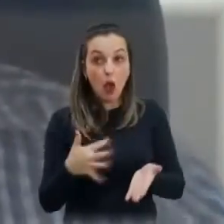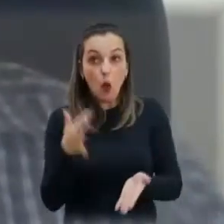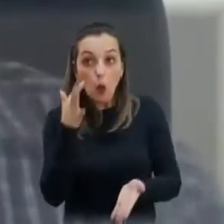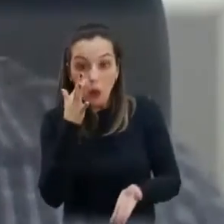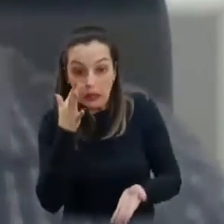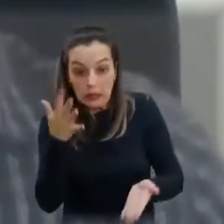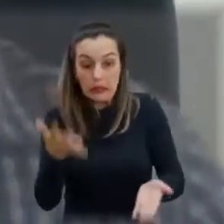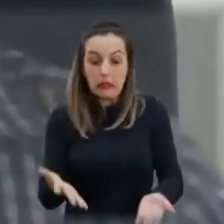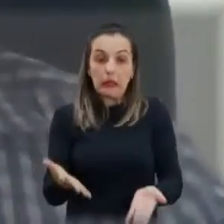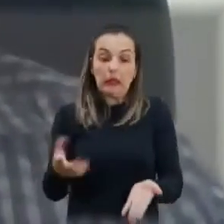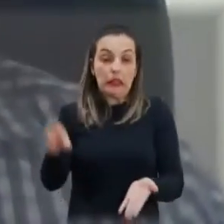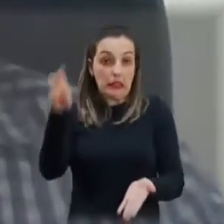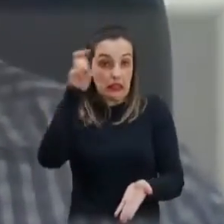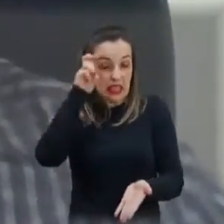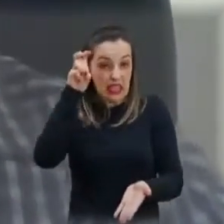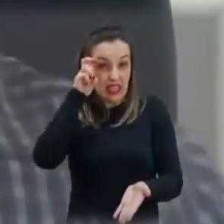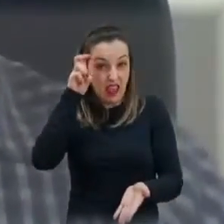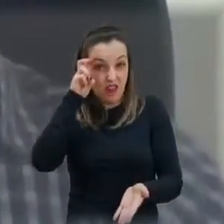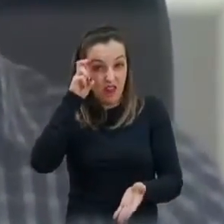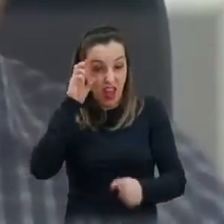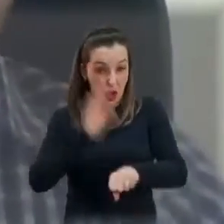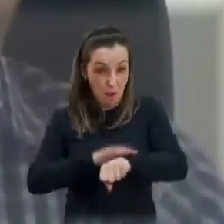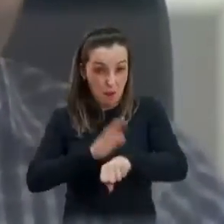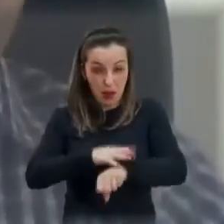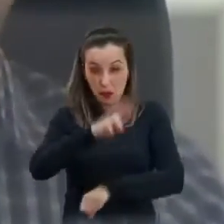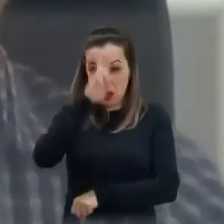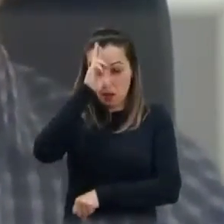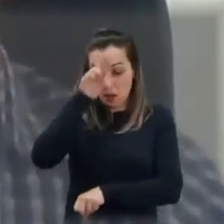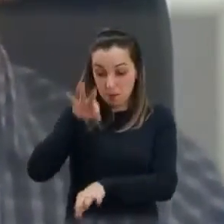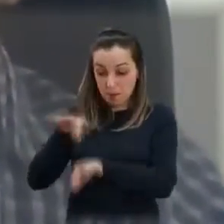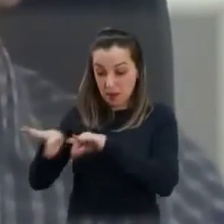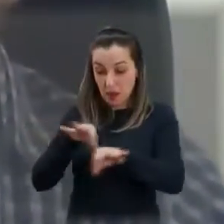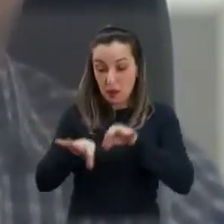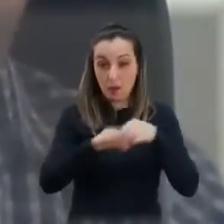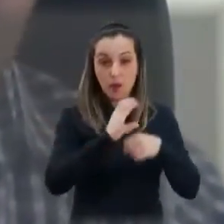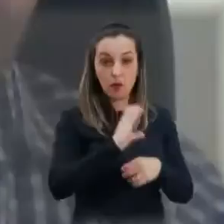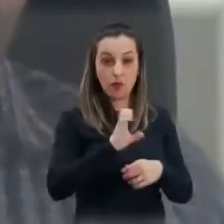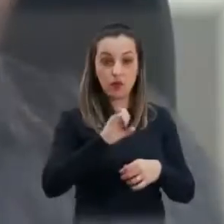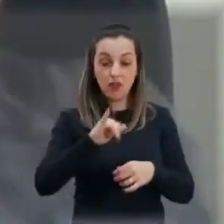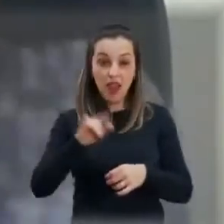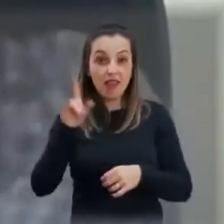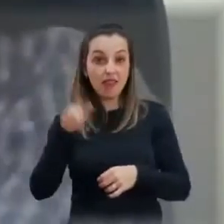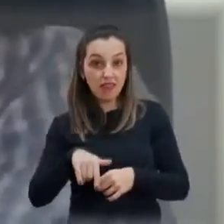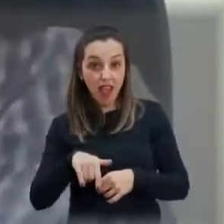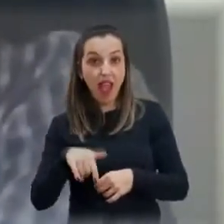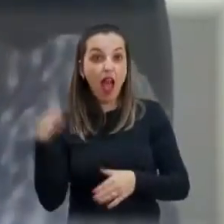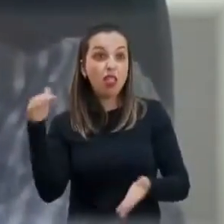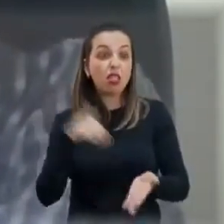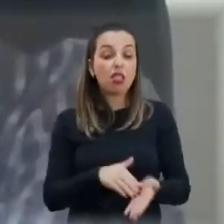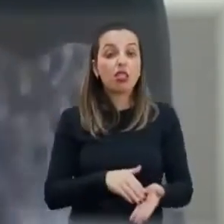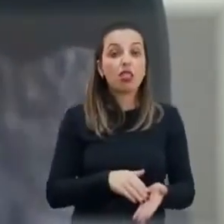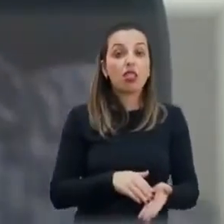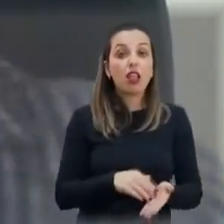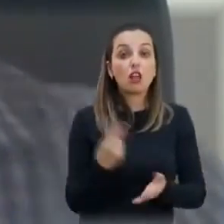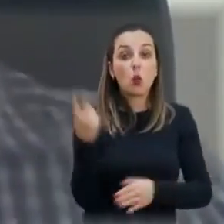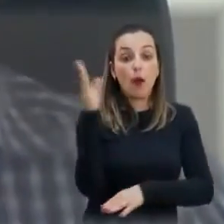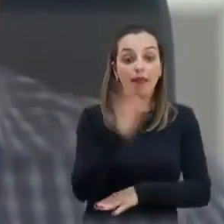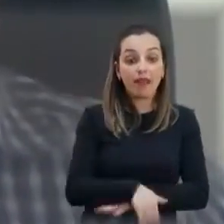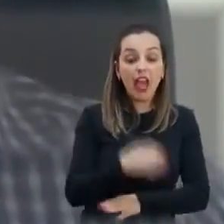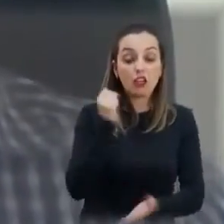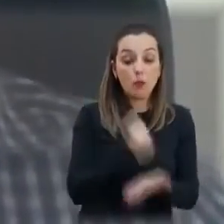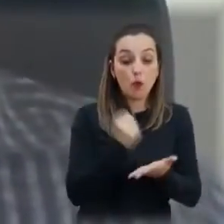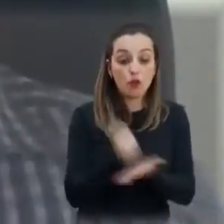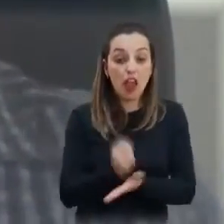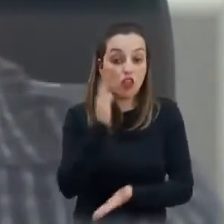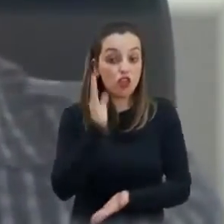quando foi quinta-feira, na hora do almoço, foi elaborada uma SEI de última hora, na hora do almoço, até 2 horas já estava protocolada nessa